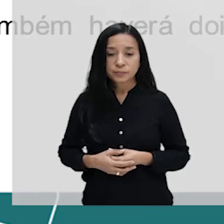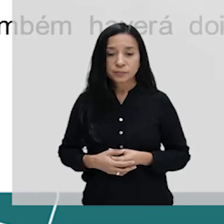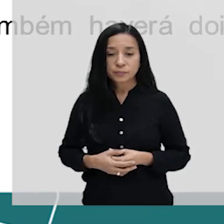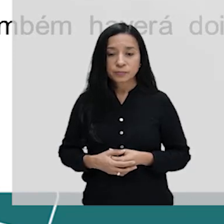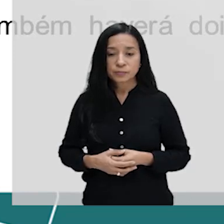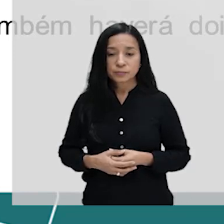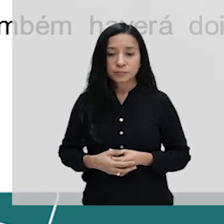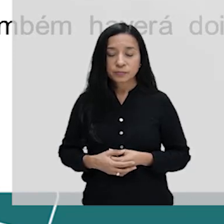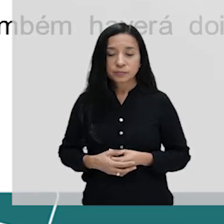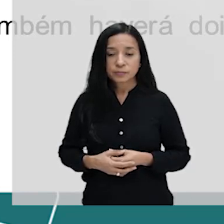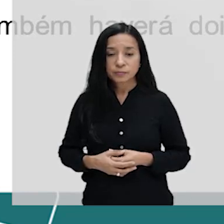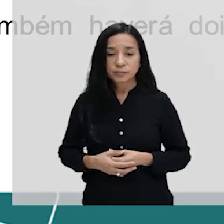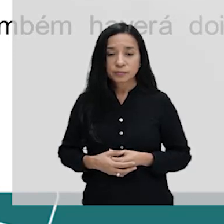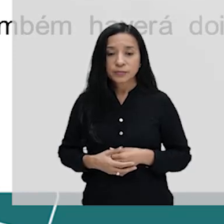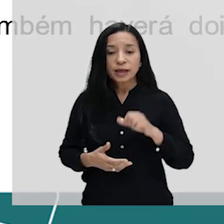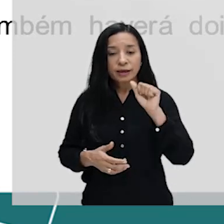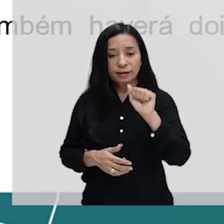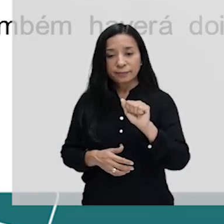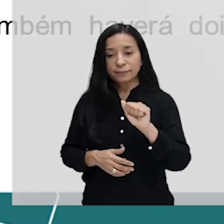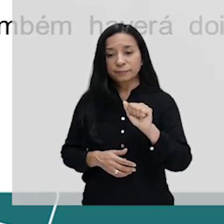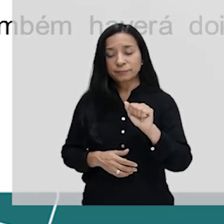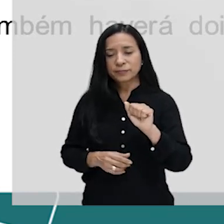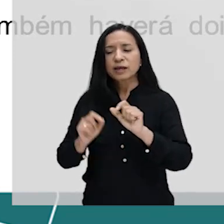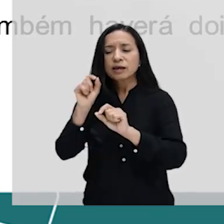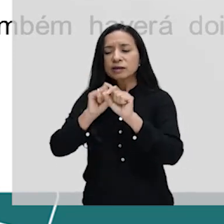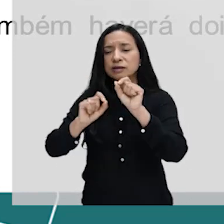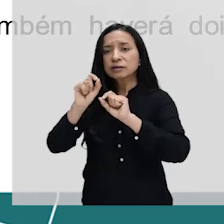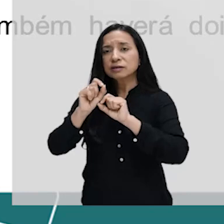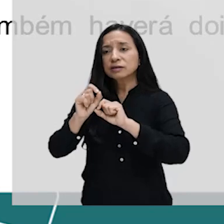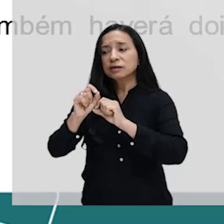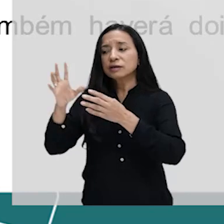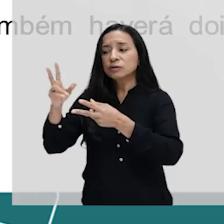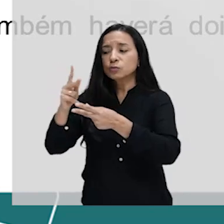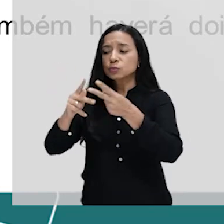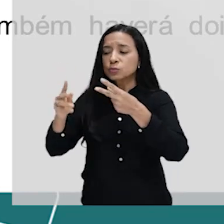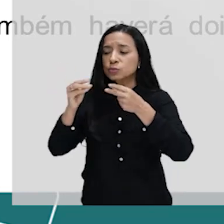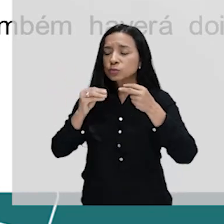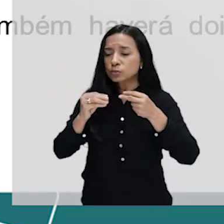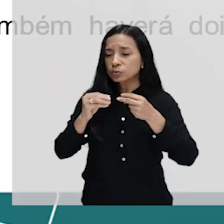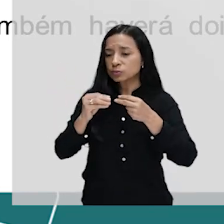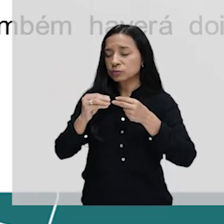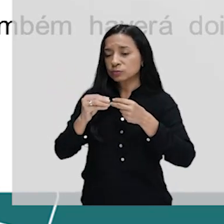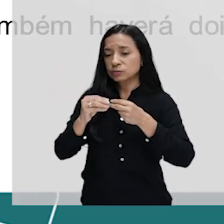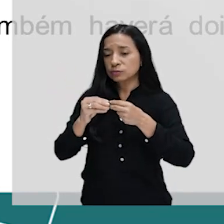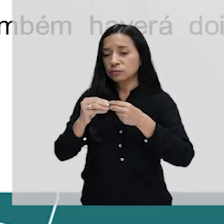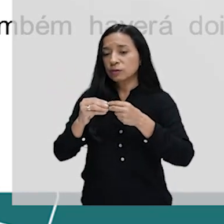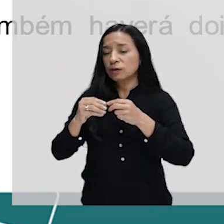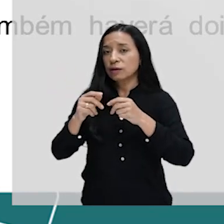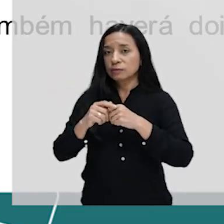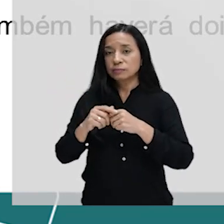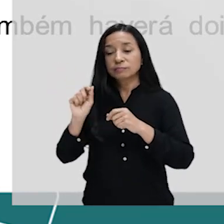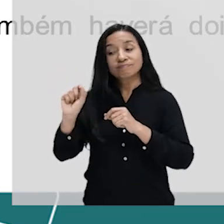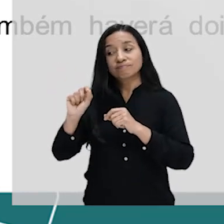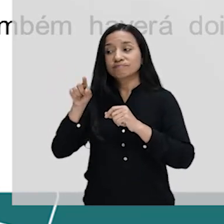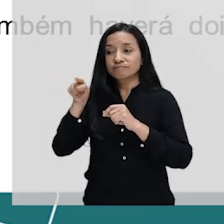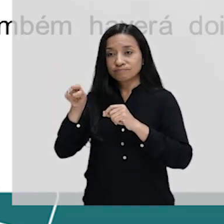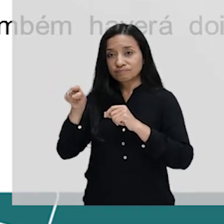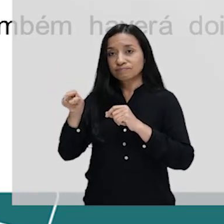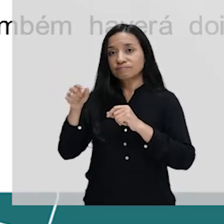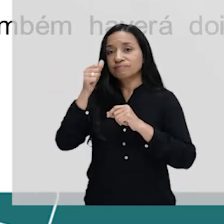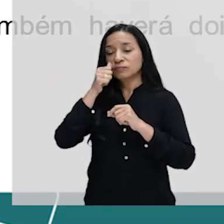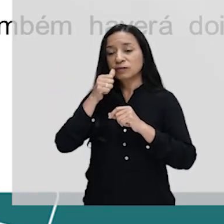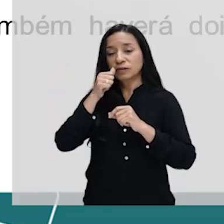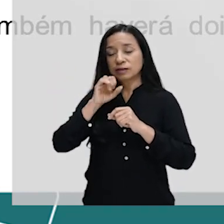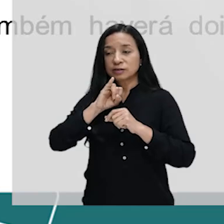será objeto. Ela trouxe o presente. Quem trouxe o presente? Ela, né? Então, se a resposta for